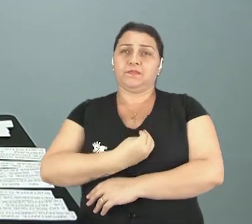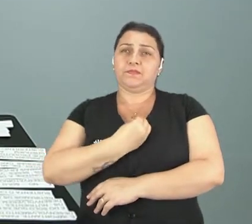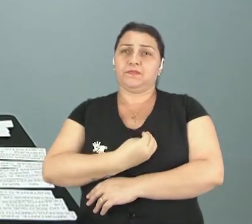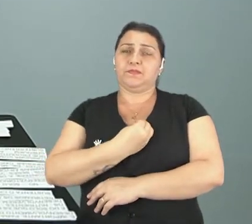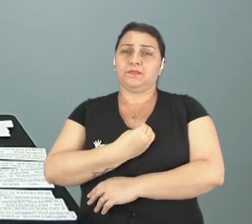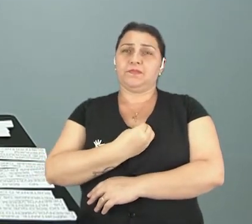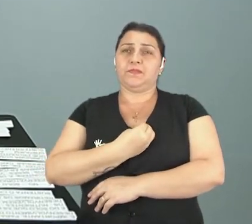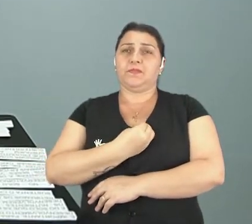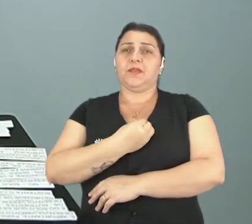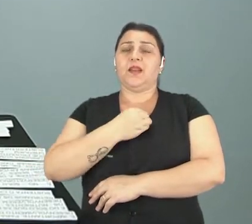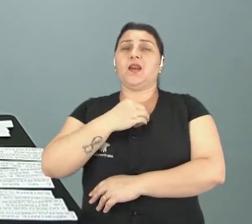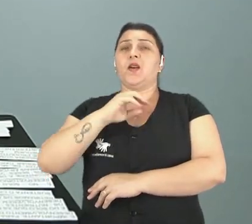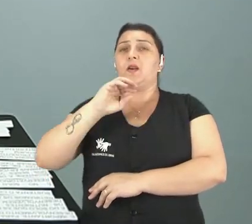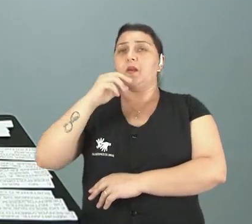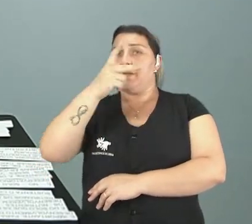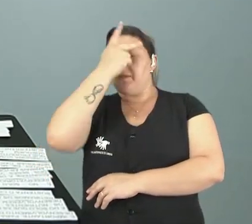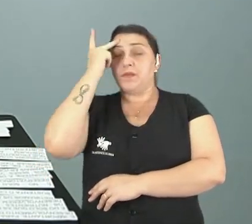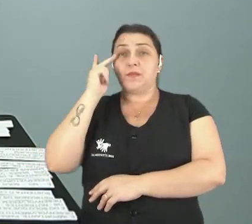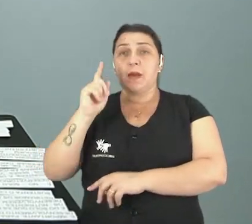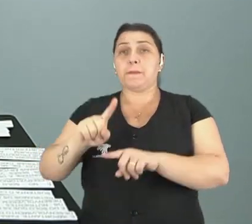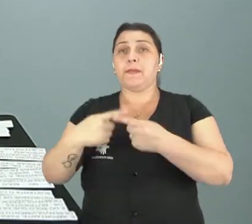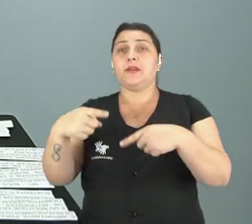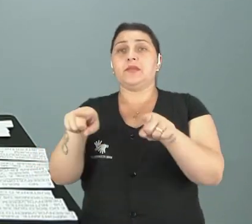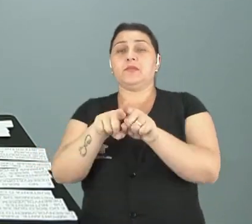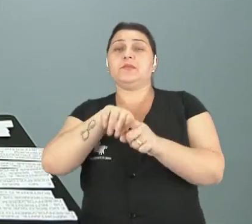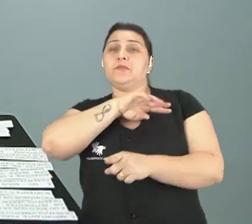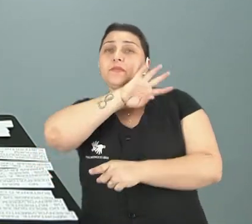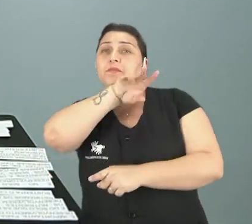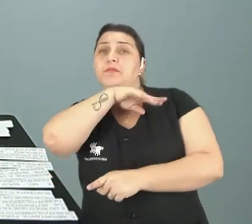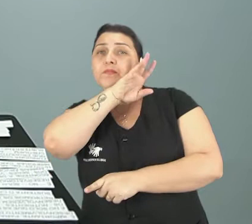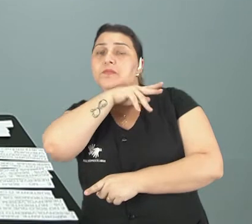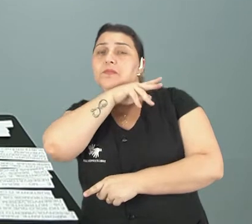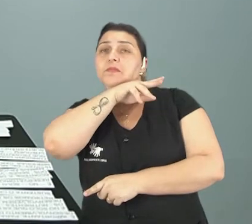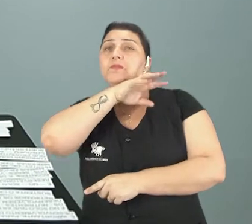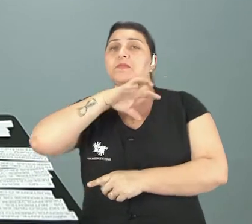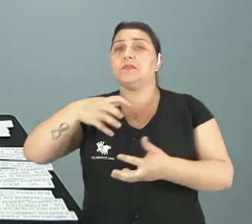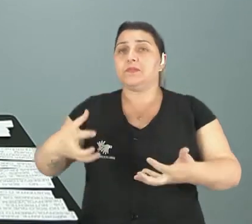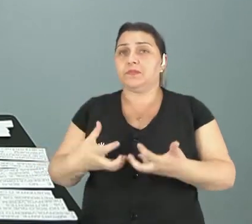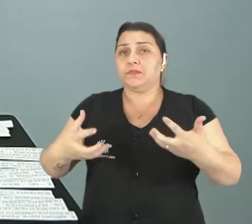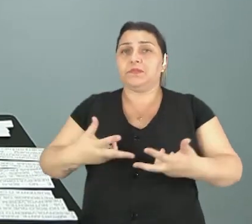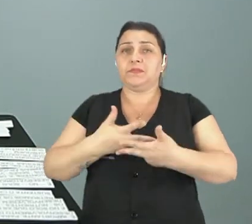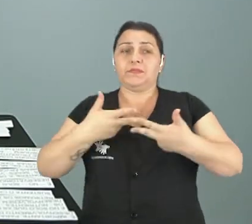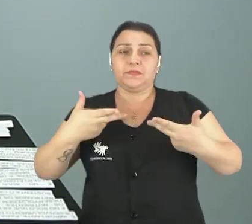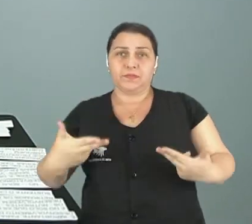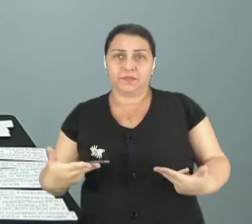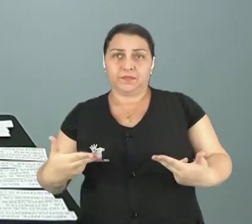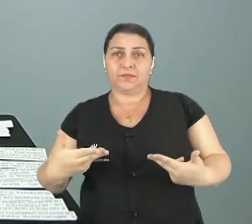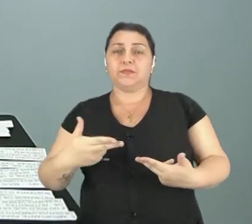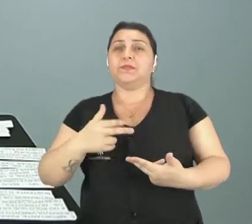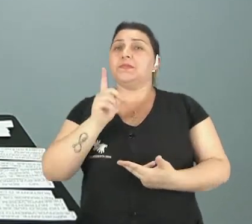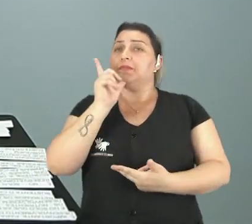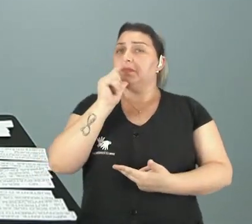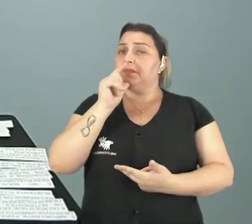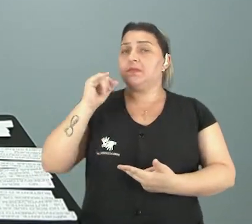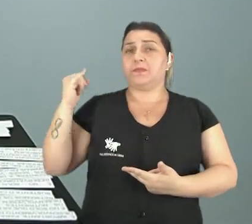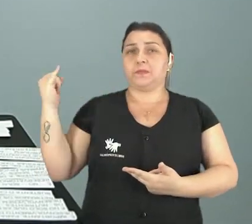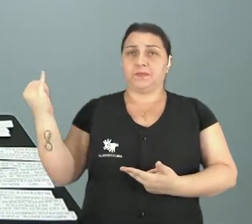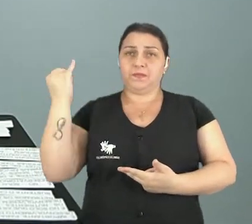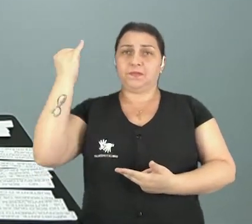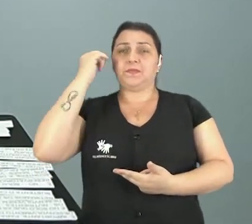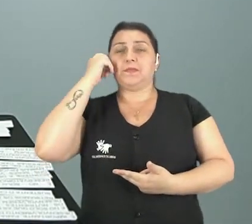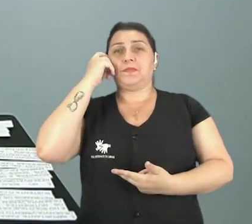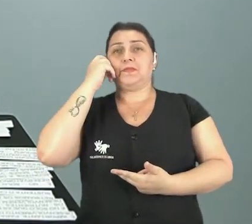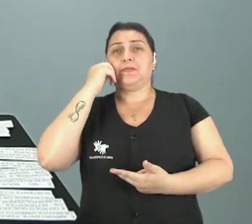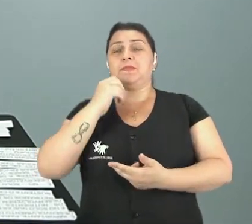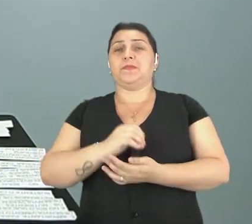para a existência humana, mas também para os animais, para os vegetais. A água é de fundamental